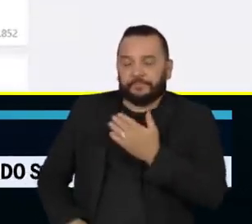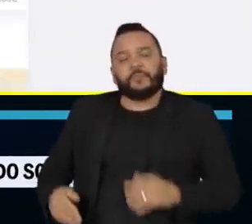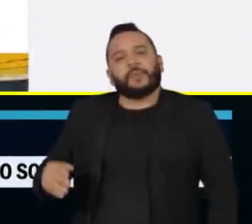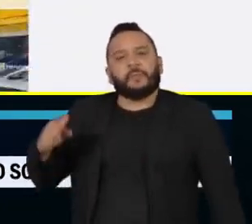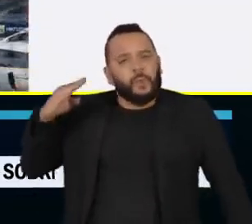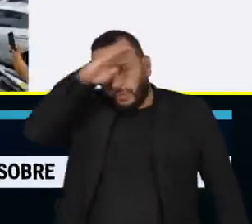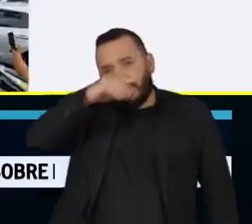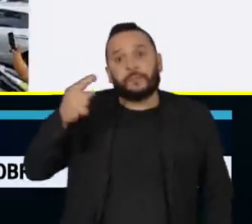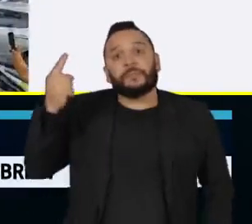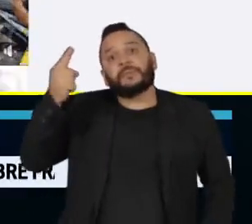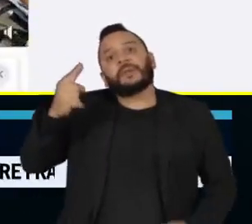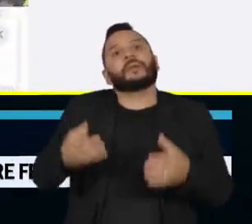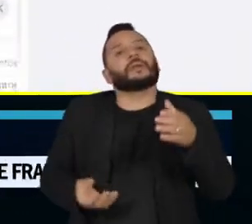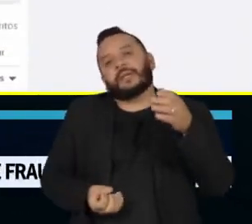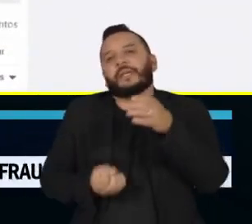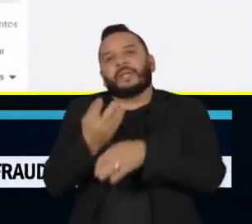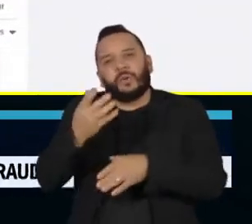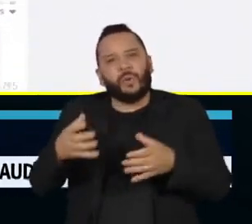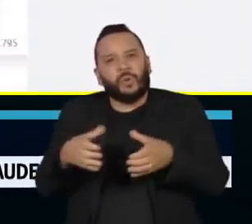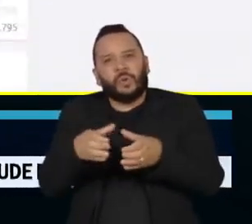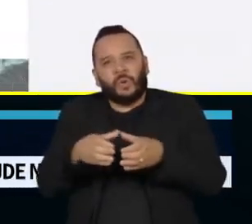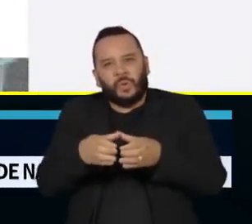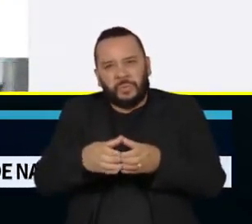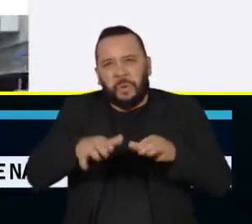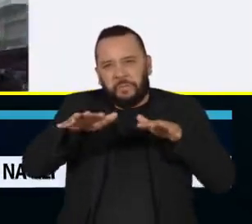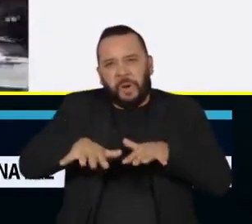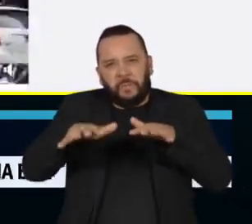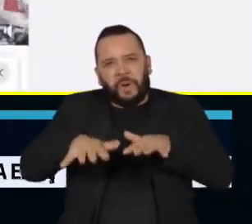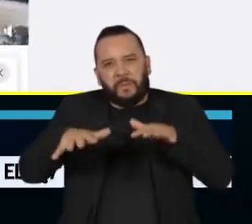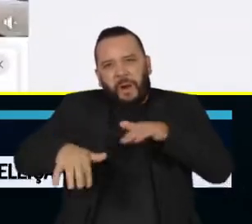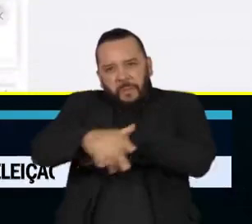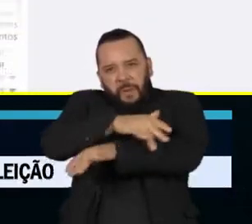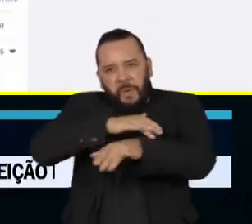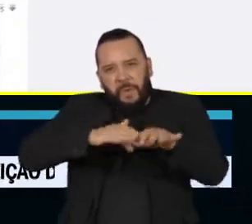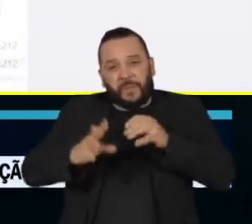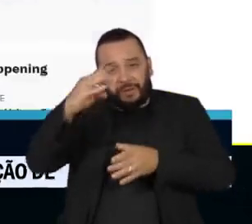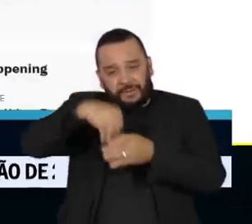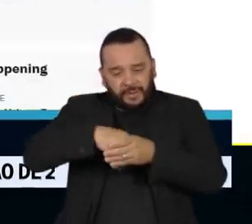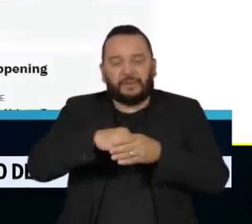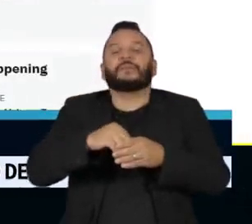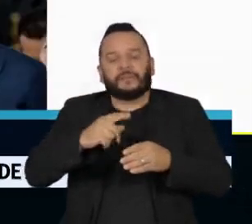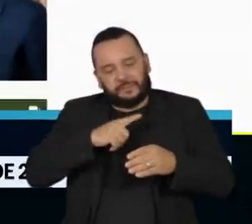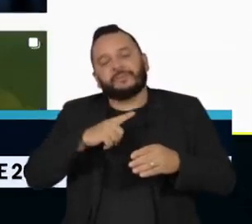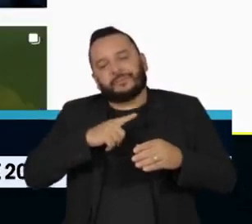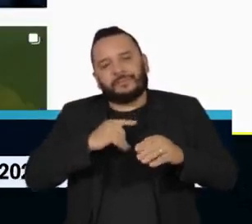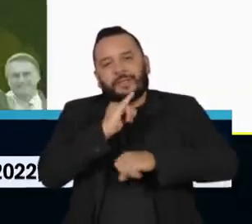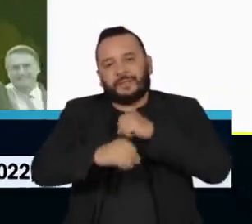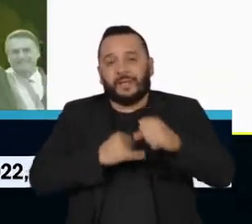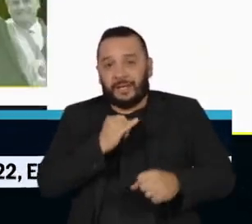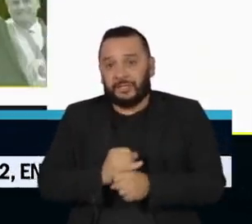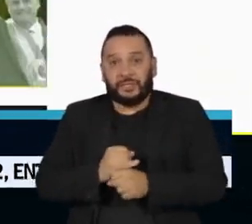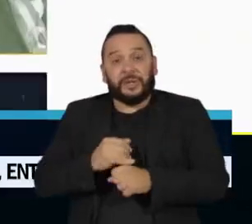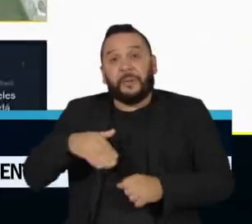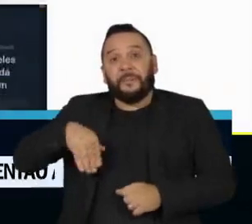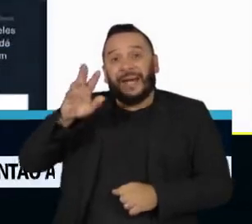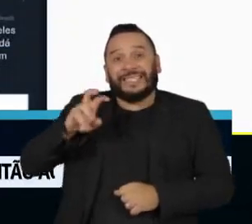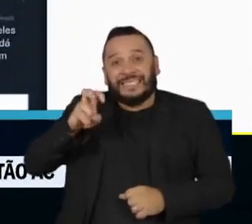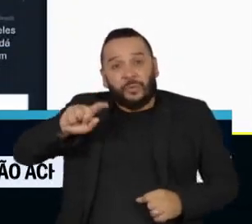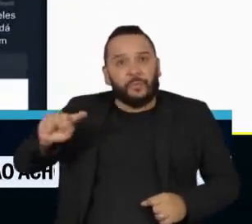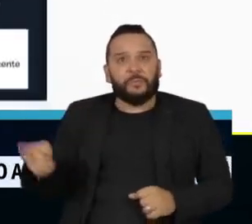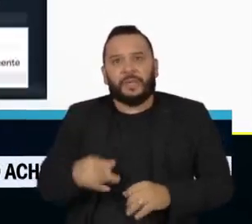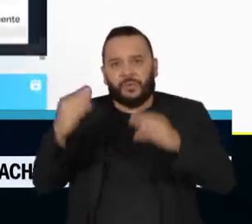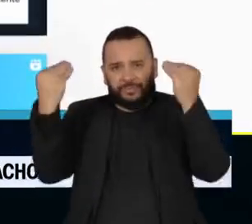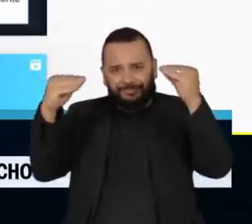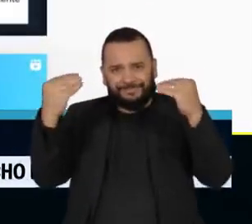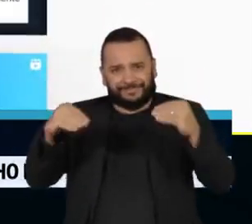primeiro de Janeiro desse ano o presidente fez mais de 5.000 publicações no Facebook Twitter e Instagram é o que aponta o